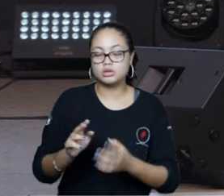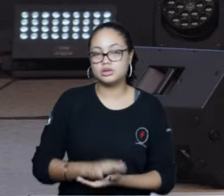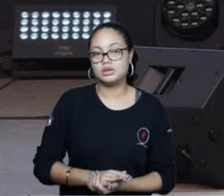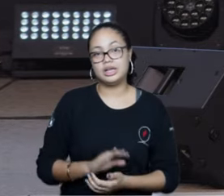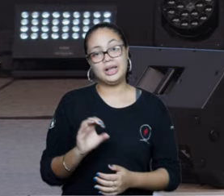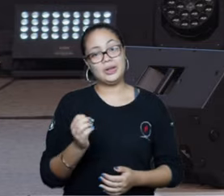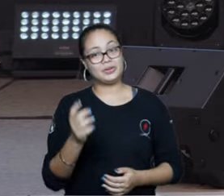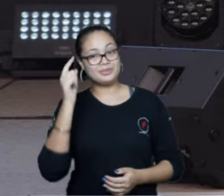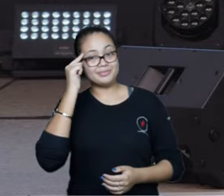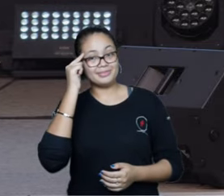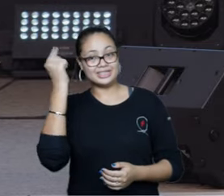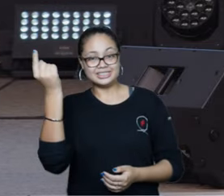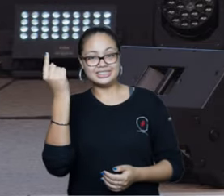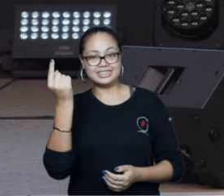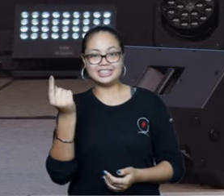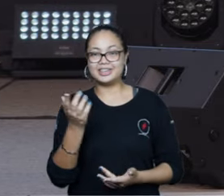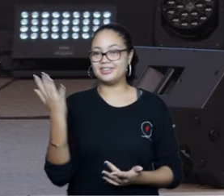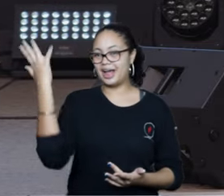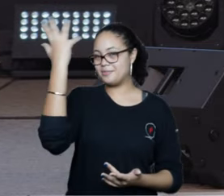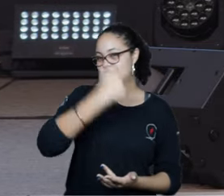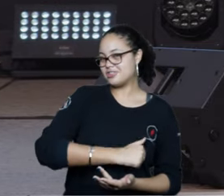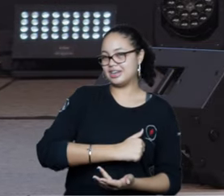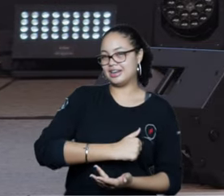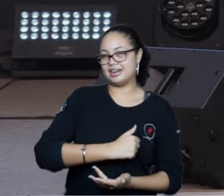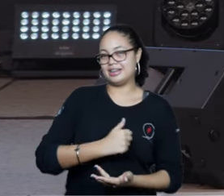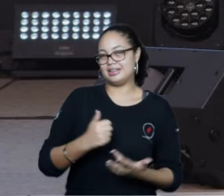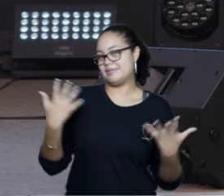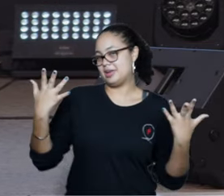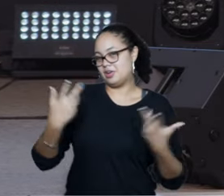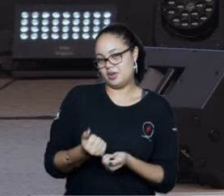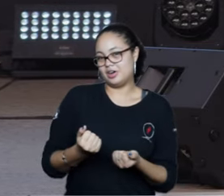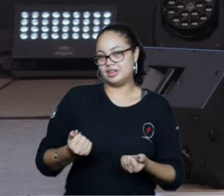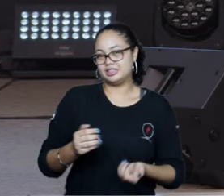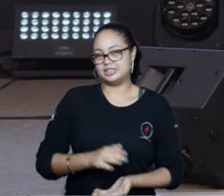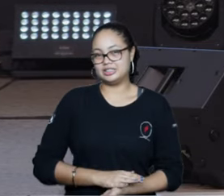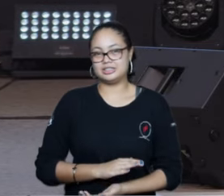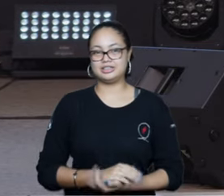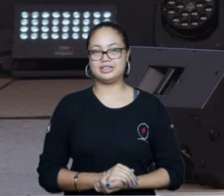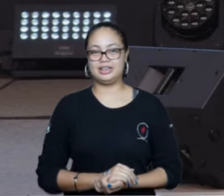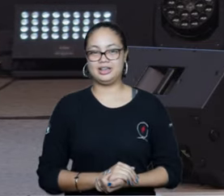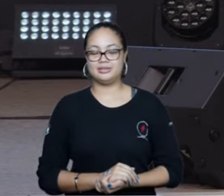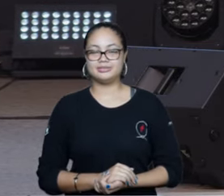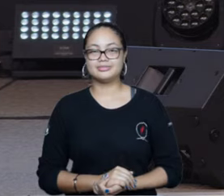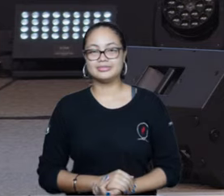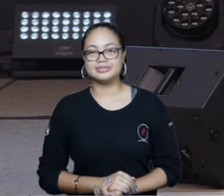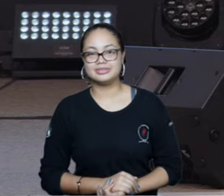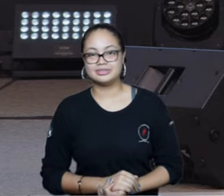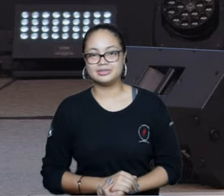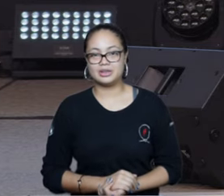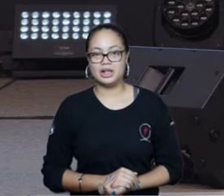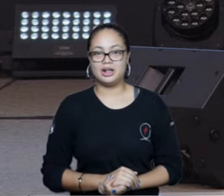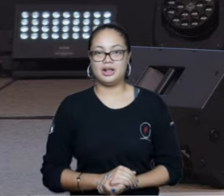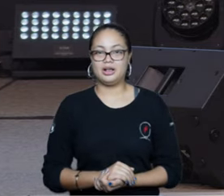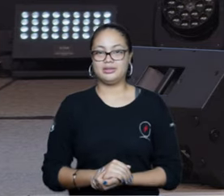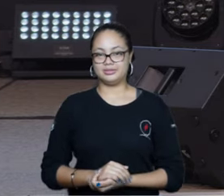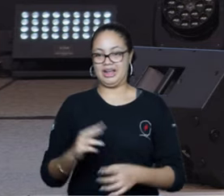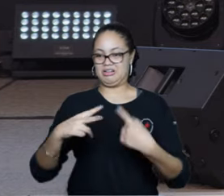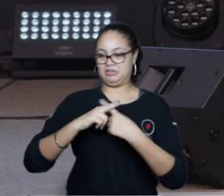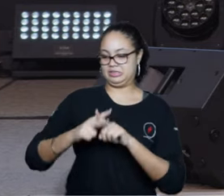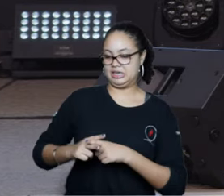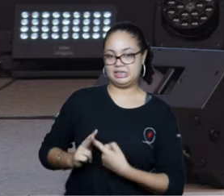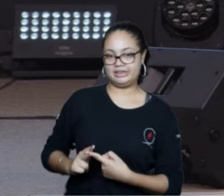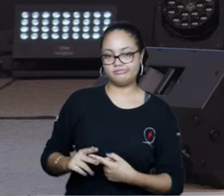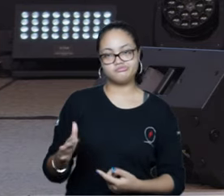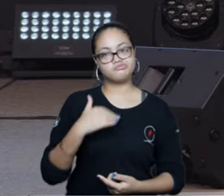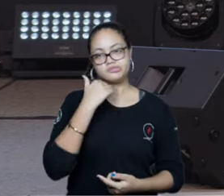pensando que vai ficar bonitinha maravilhosa com tudo isso que você põe levanta aqui aumenta aqui diminui aqui não adianta